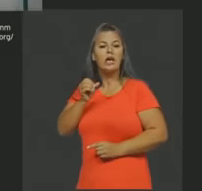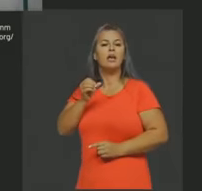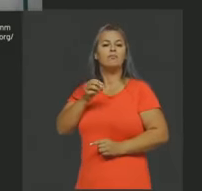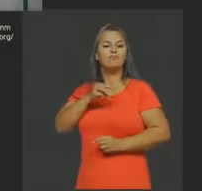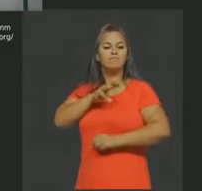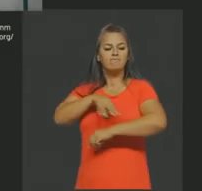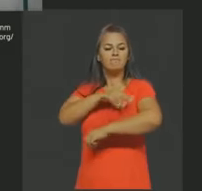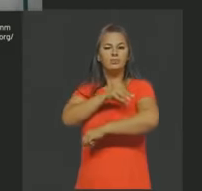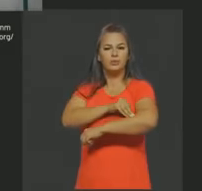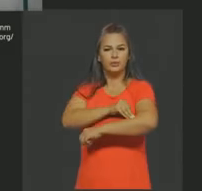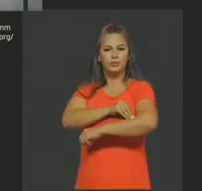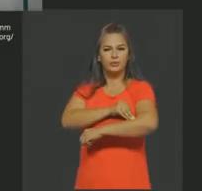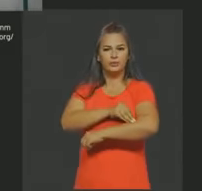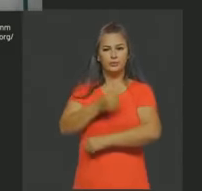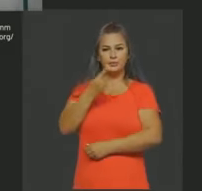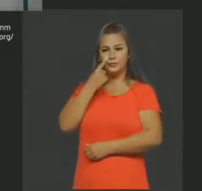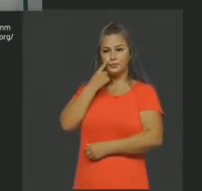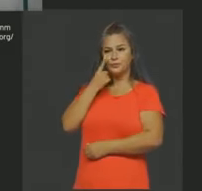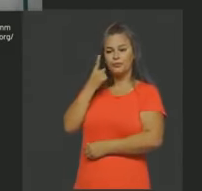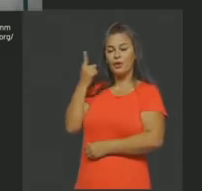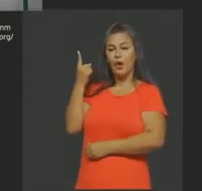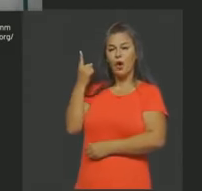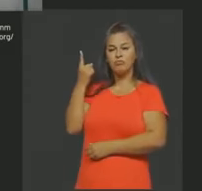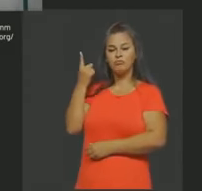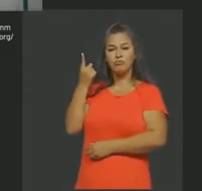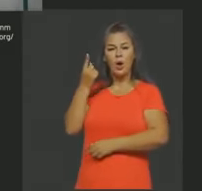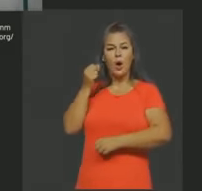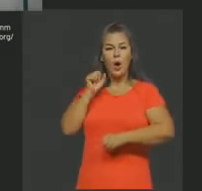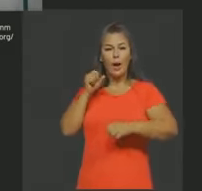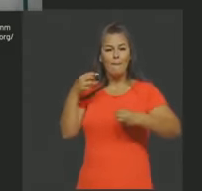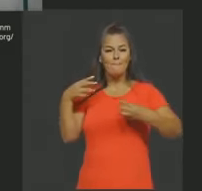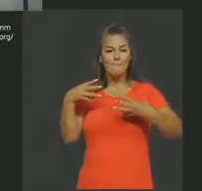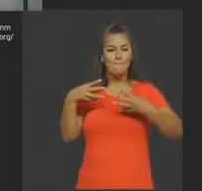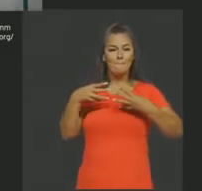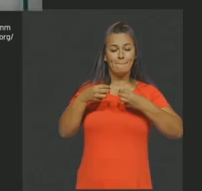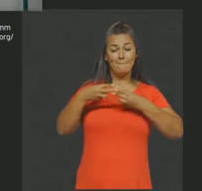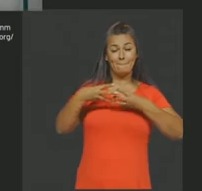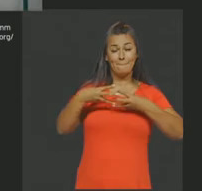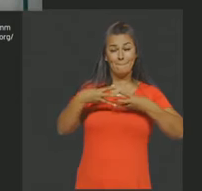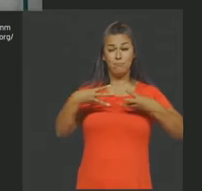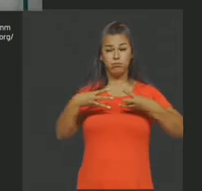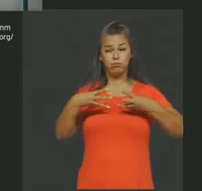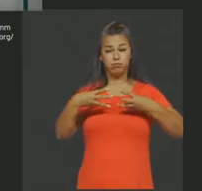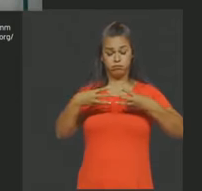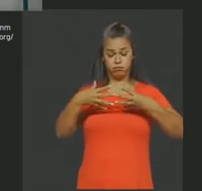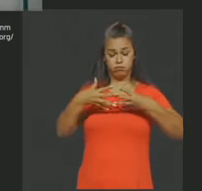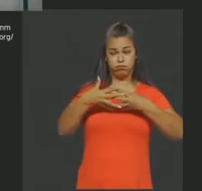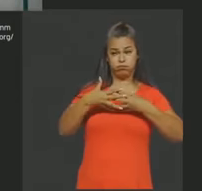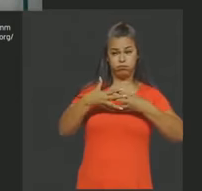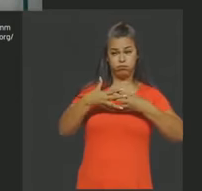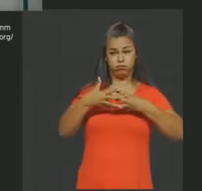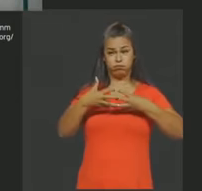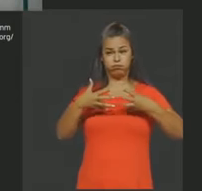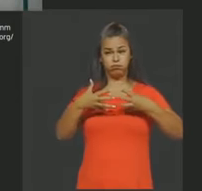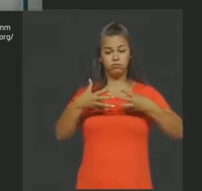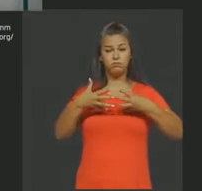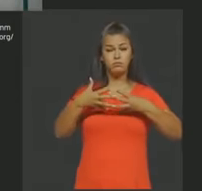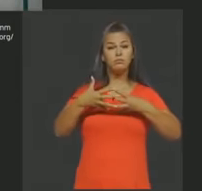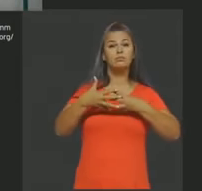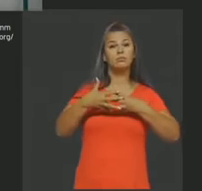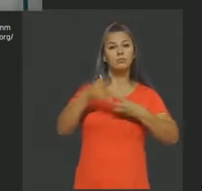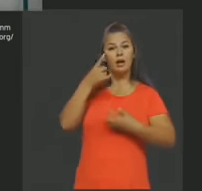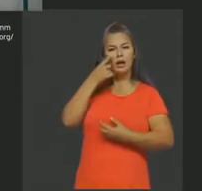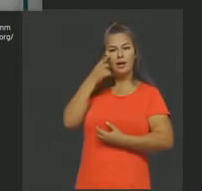Observe aqui a contração e produção de movimentos. Aqui temos uma ginasta olímpica, né, fazendo a